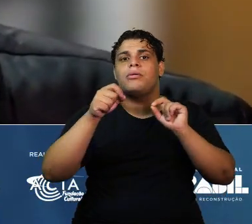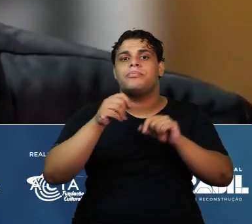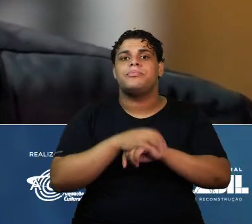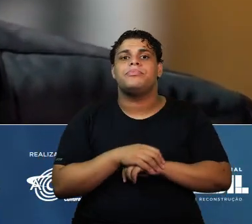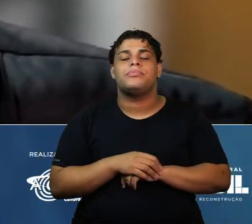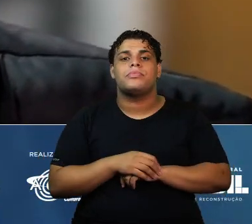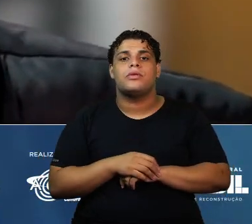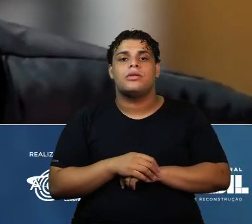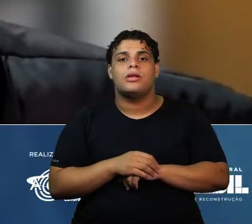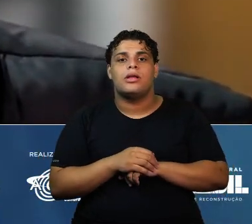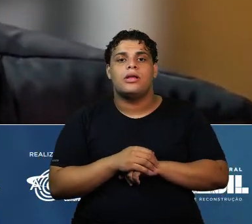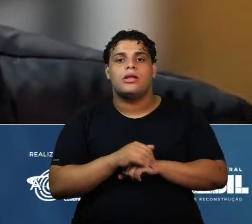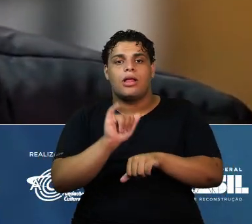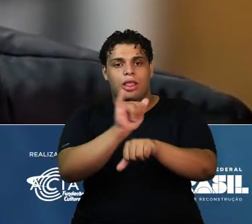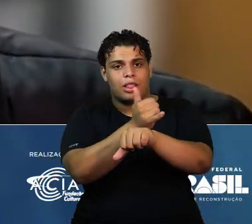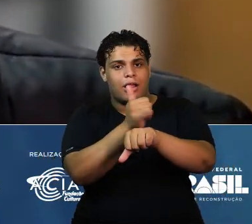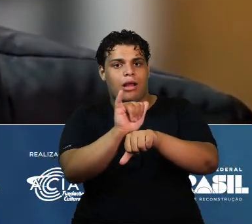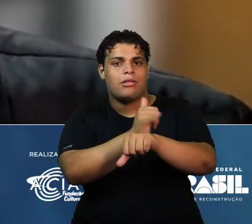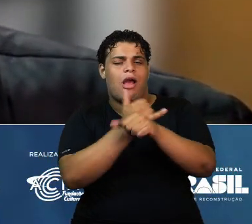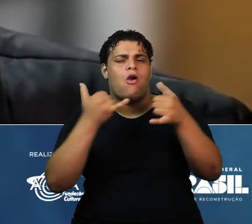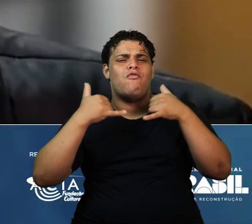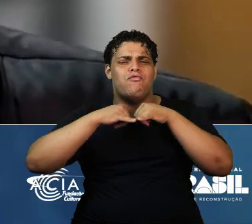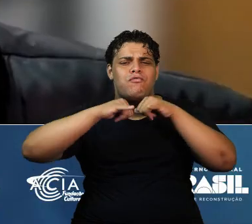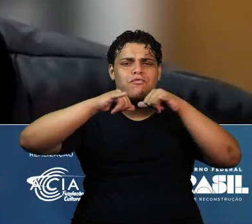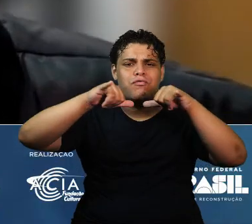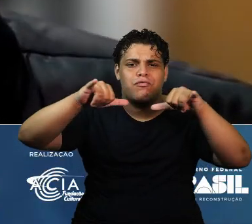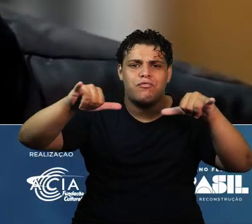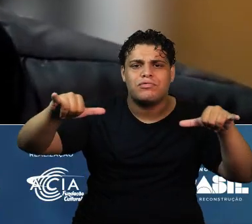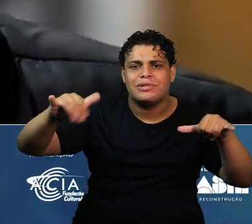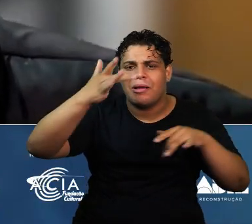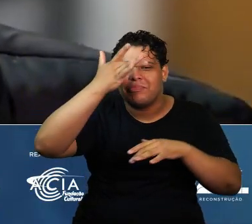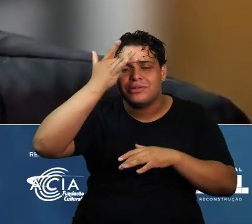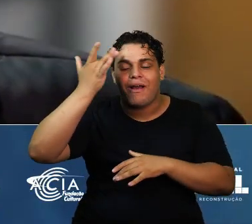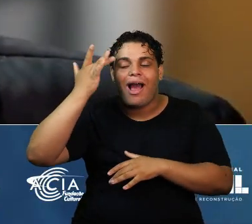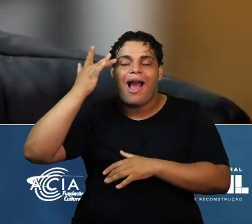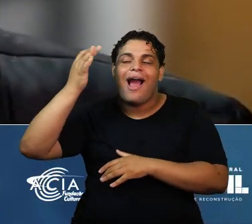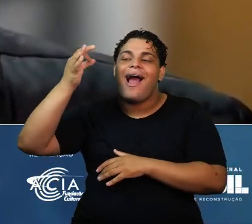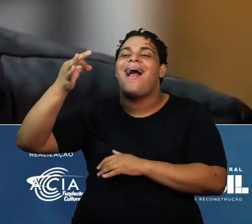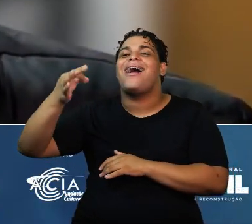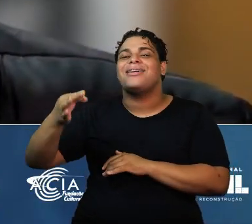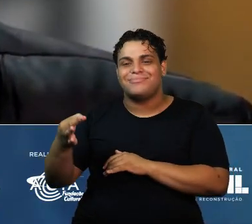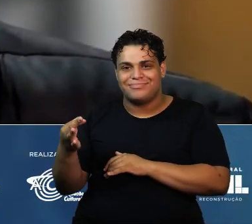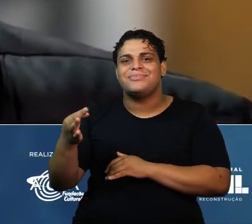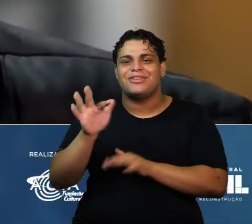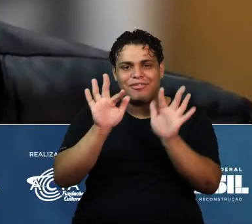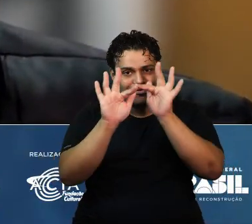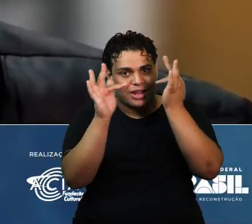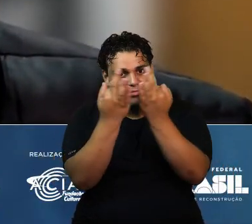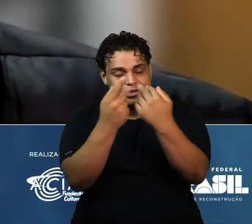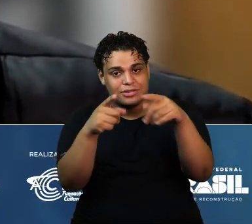difundir e conscientizar as pessoas, especialmente as famílias e as crianças,